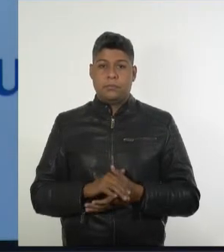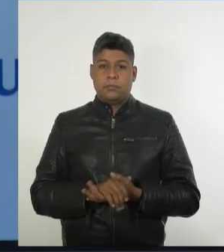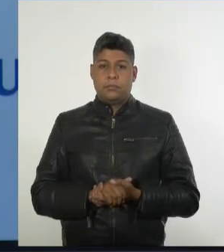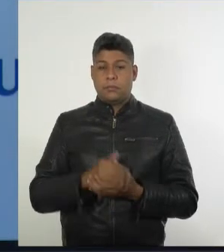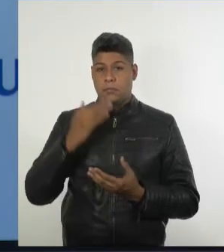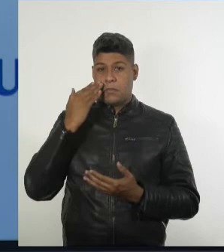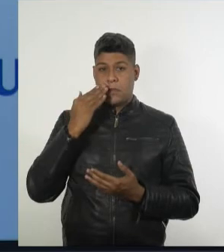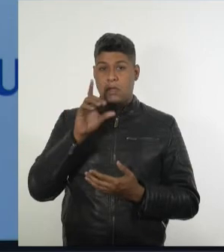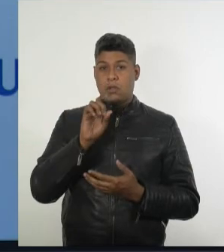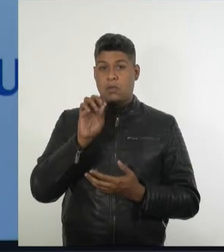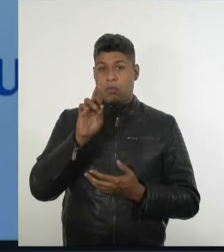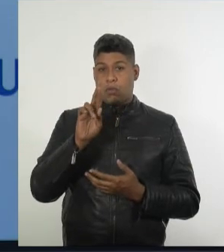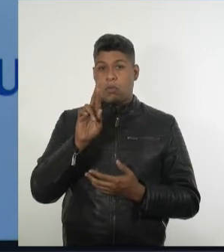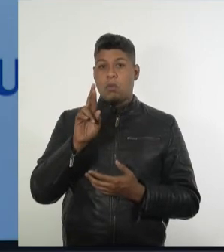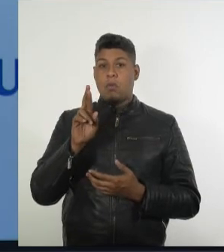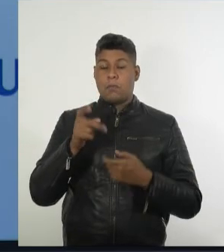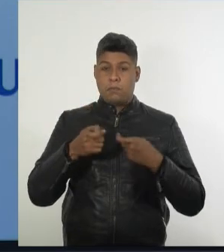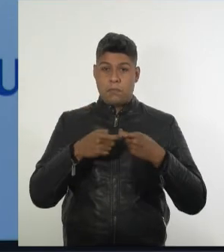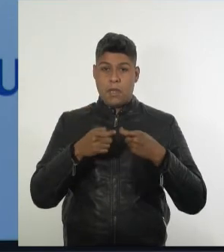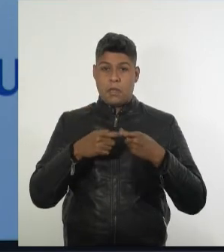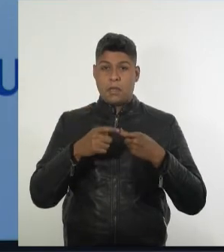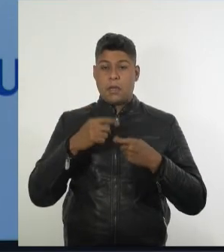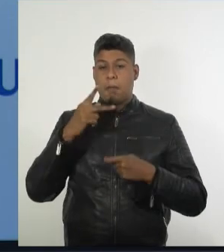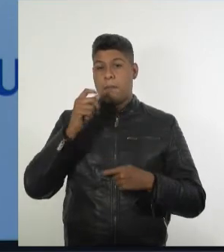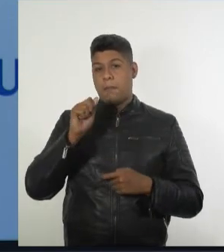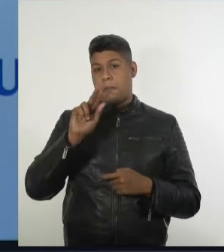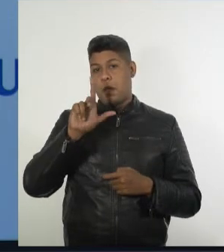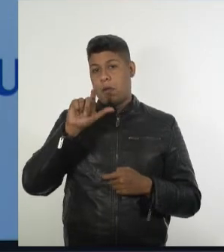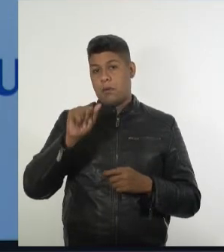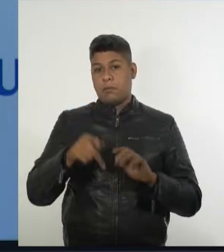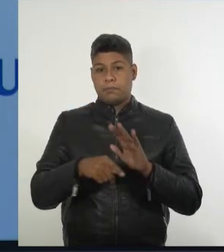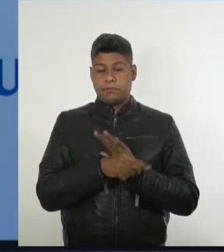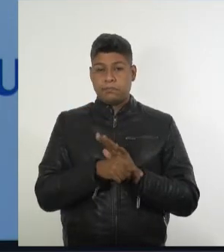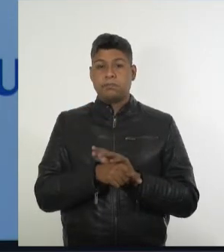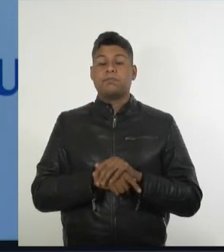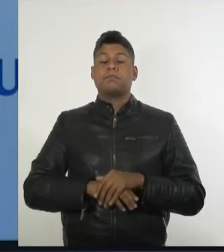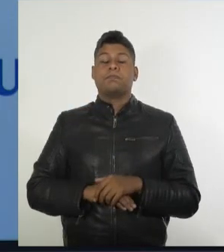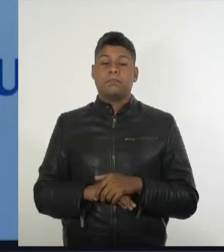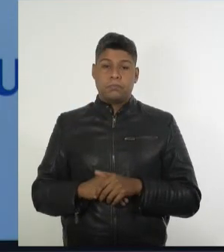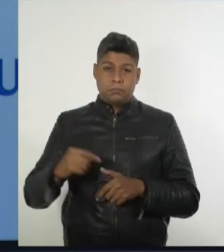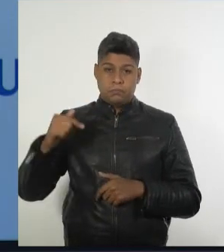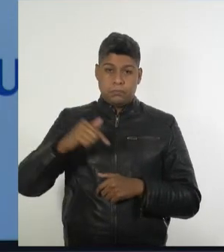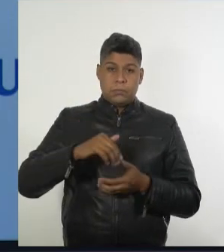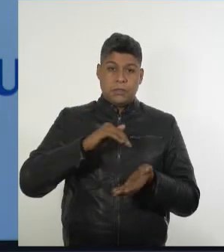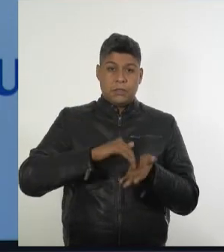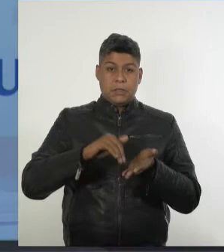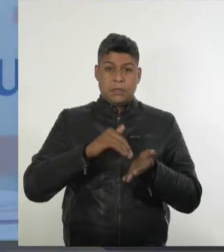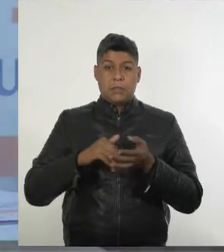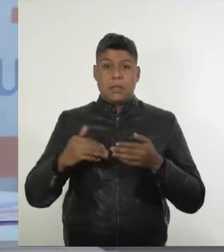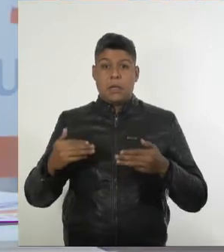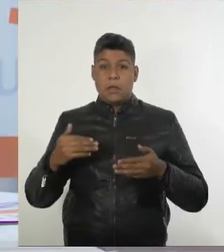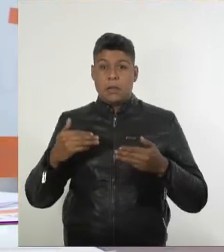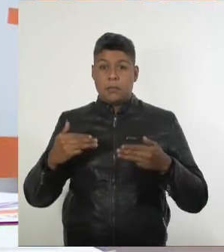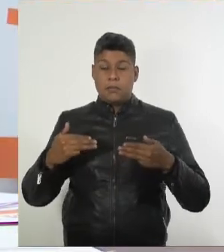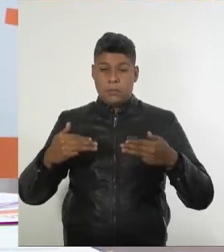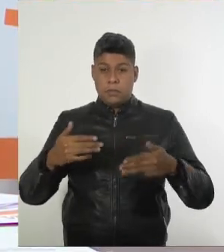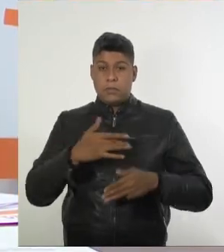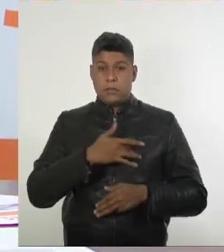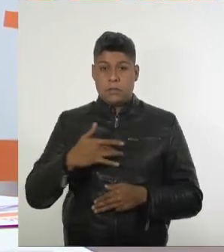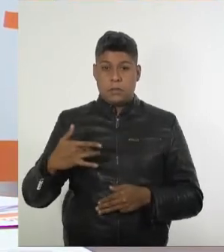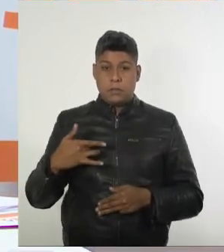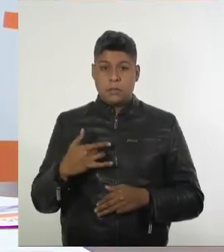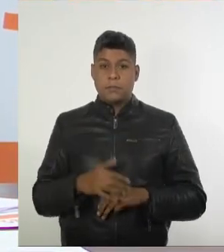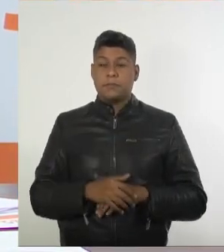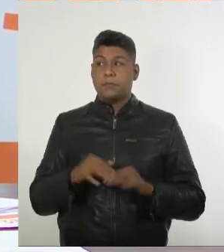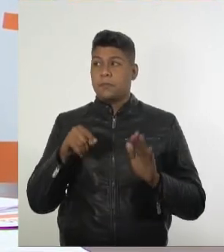Muito obrigado, doutora Paula Bissordi, médica sanitarista da nossa Vigilância Sanitária da Secretaria Municipal de Saúde. Posso